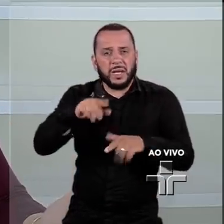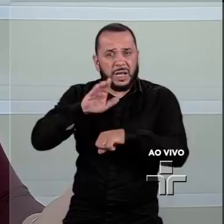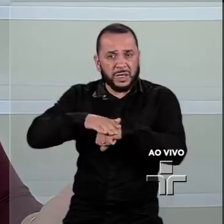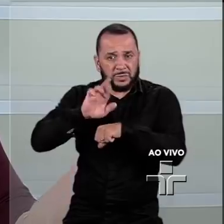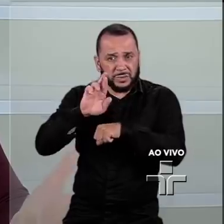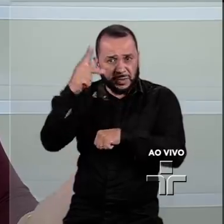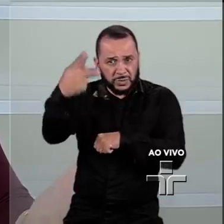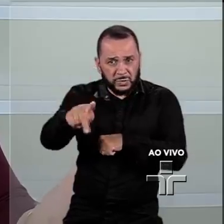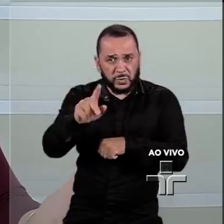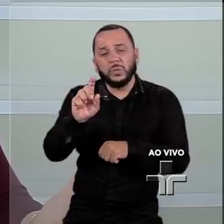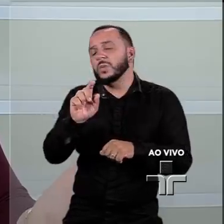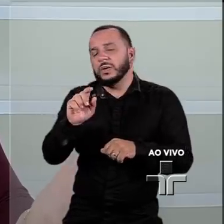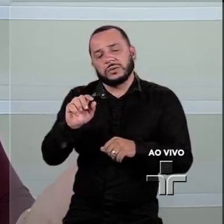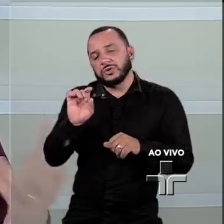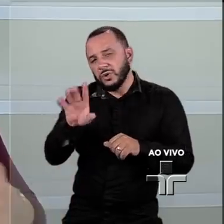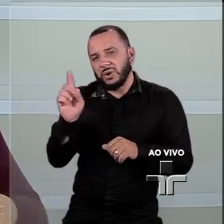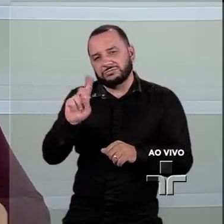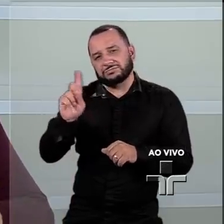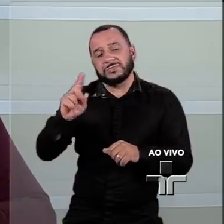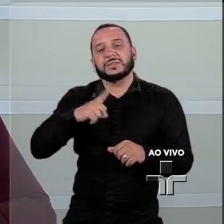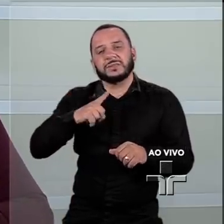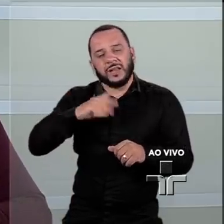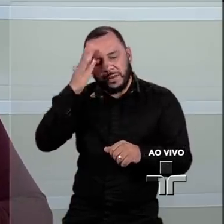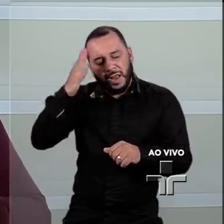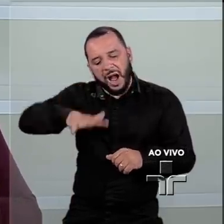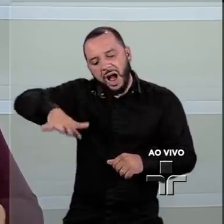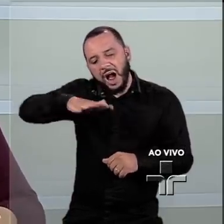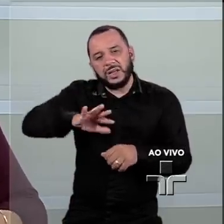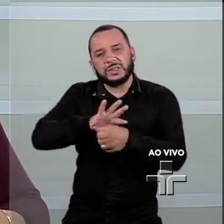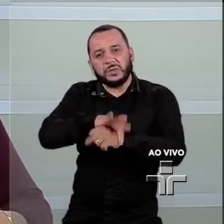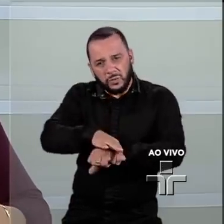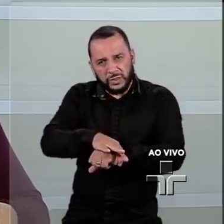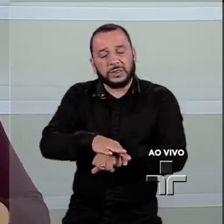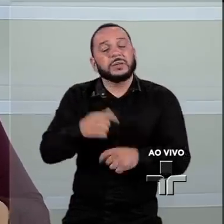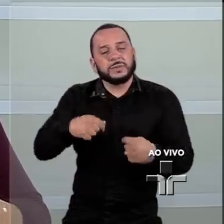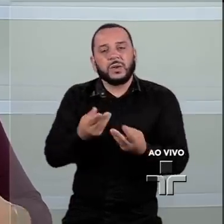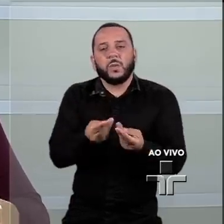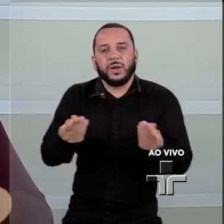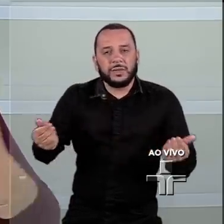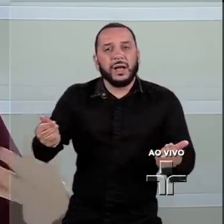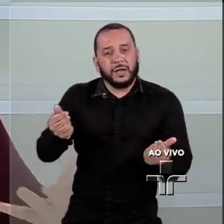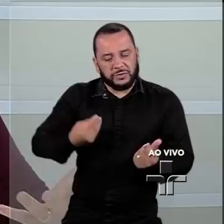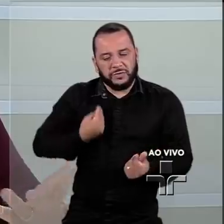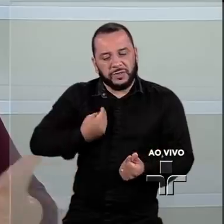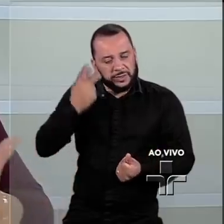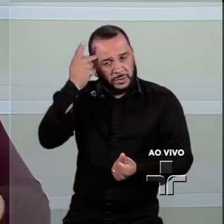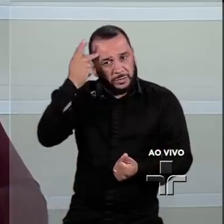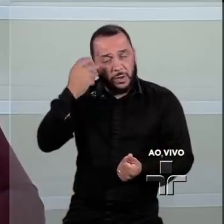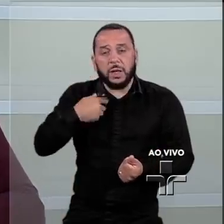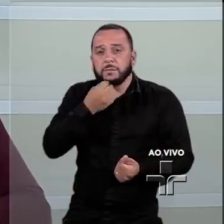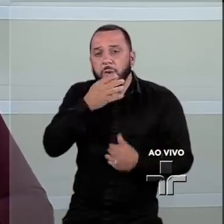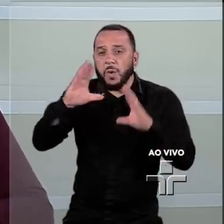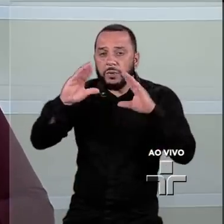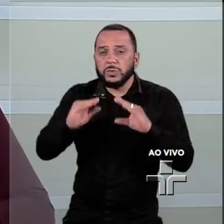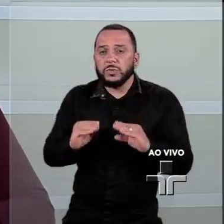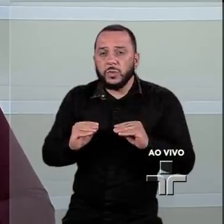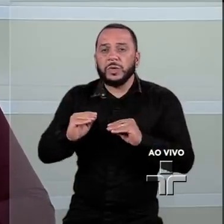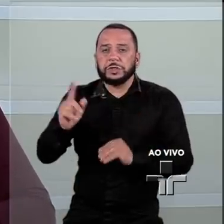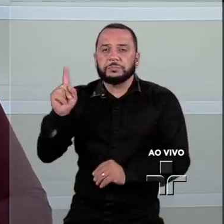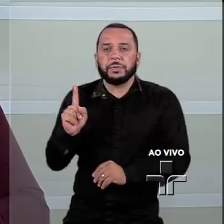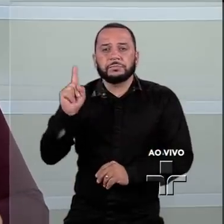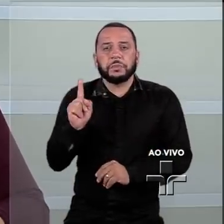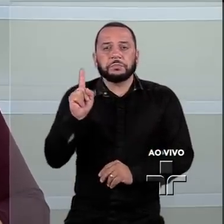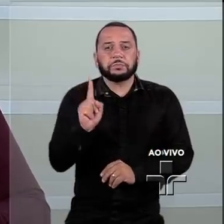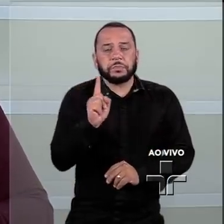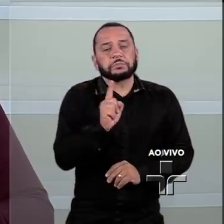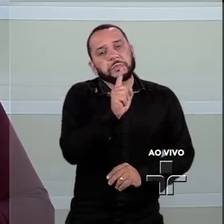a ver com a questão da segurança pública, né? Então, para a gente ter qualidade de vida em São Paulo, seria bacana se a gente pudesse sair a pé à noite, mas nos